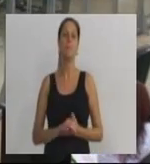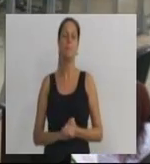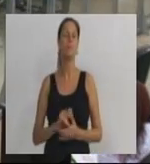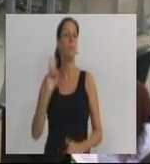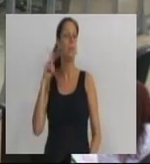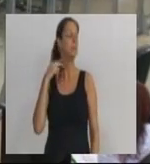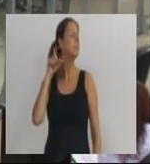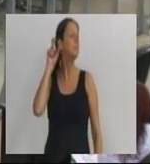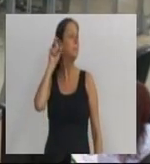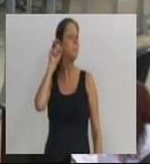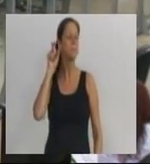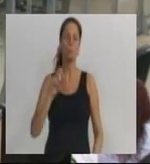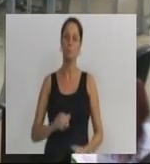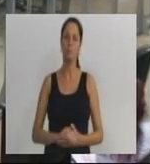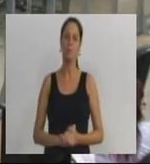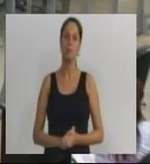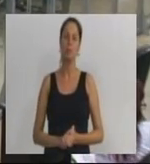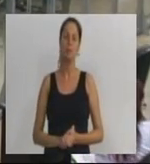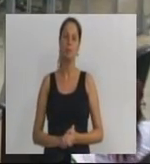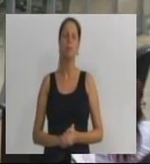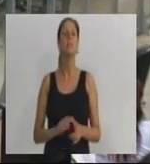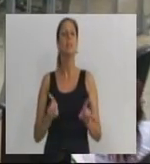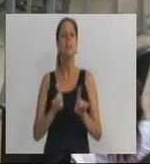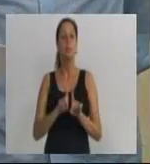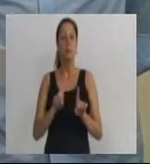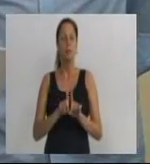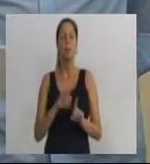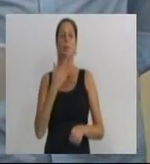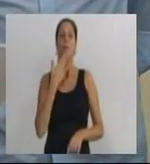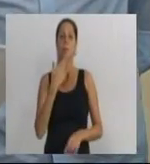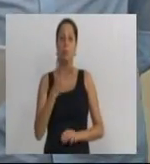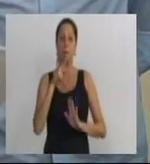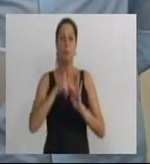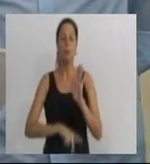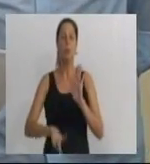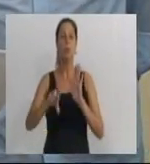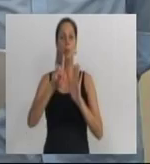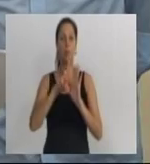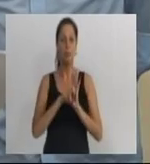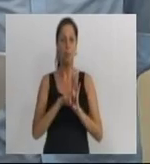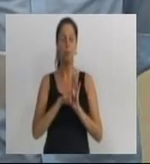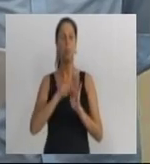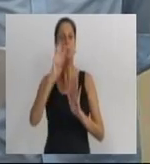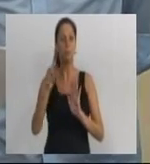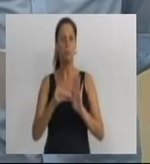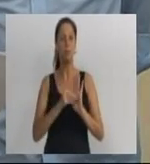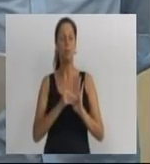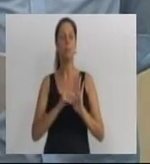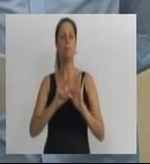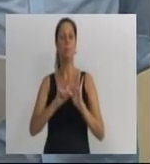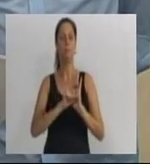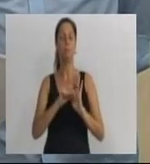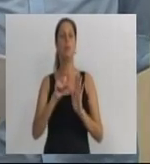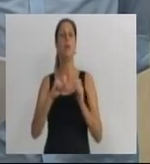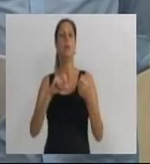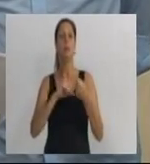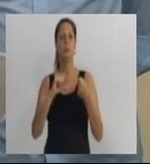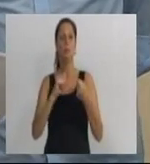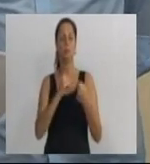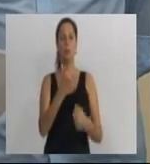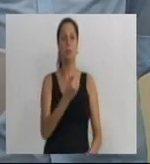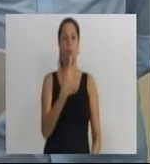o vereador Jans Jürgen Mantel. Acrescenta, estou entrando com o projeto de lei também, acrescentando dispositivos, artigo 61 da